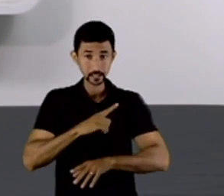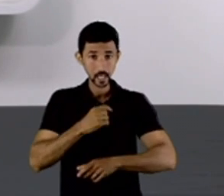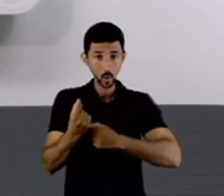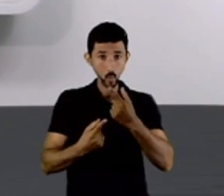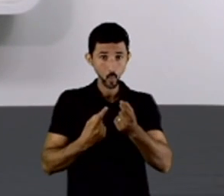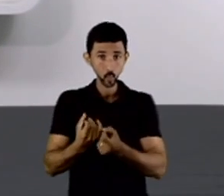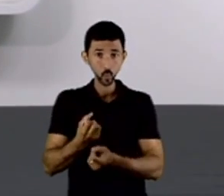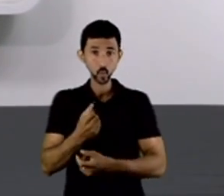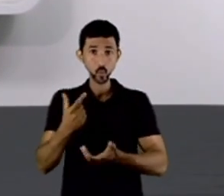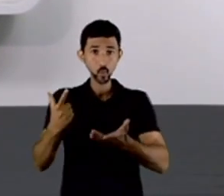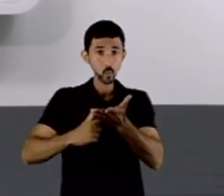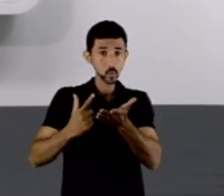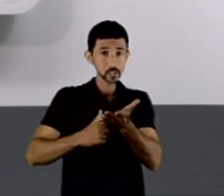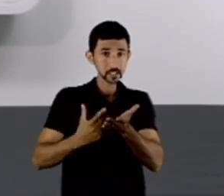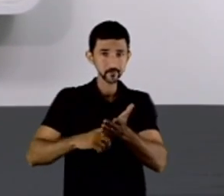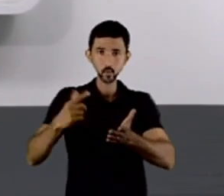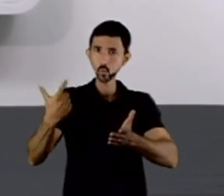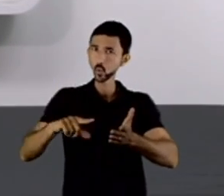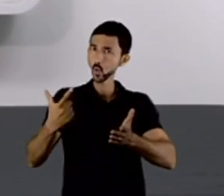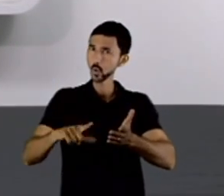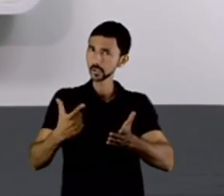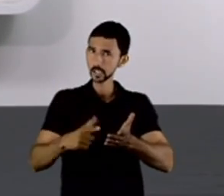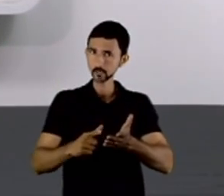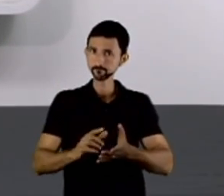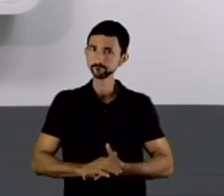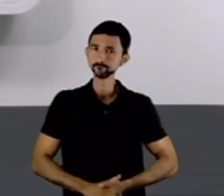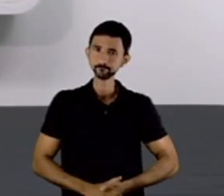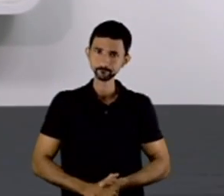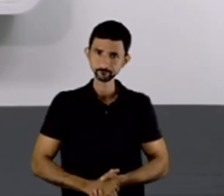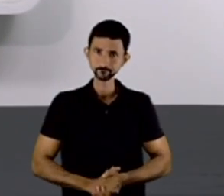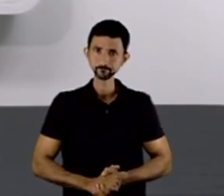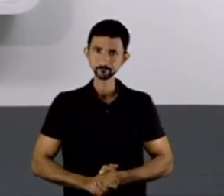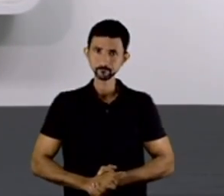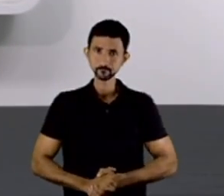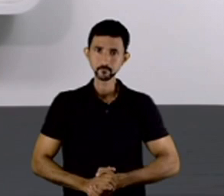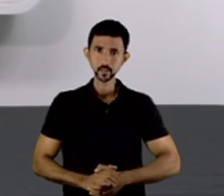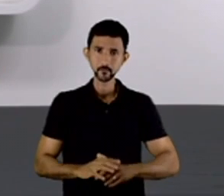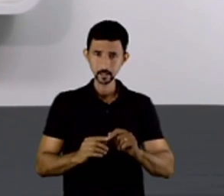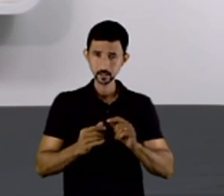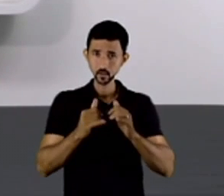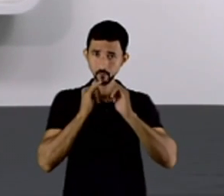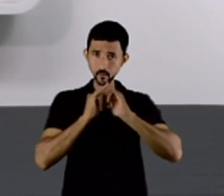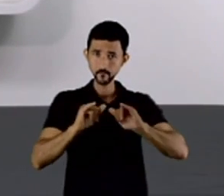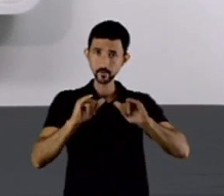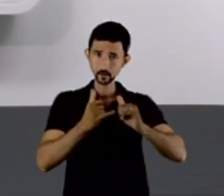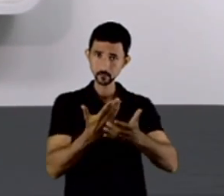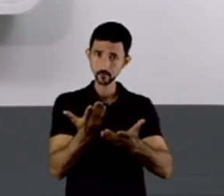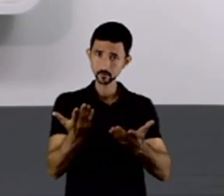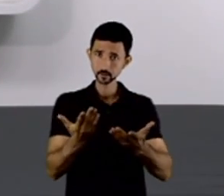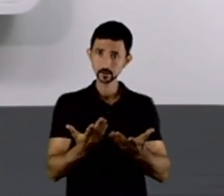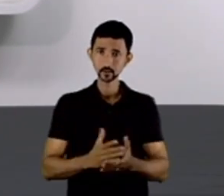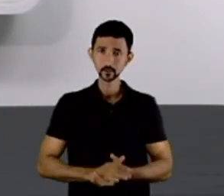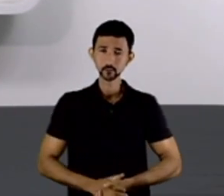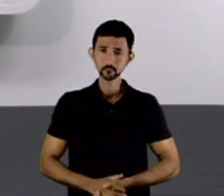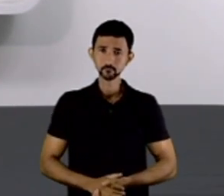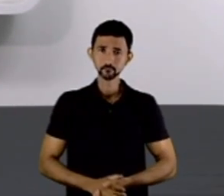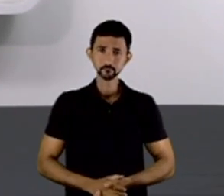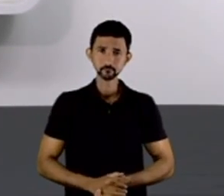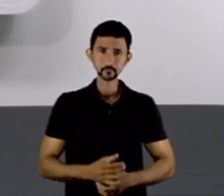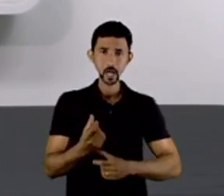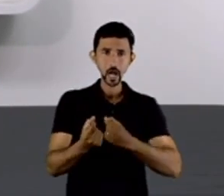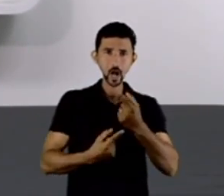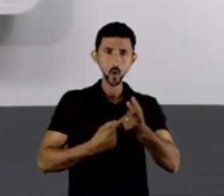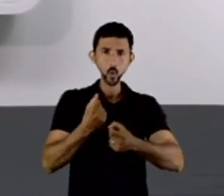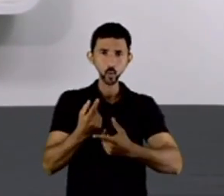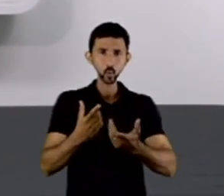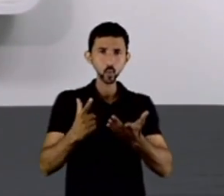não trazem mais essa denominação. Mas eu estou colocando aqui para vocês, certo? Alguns